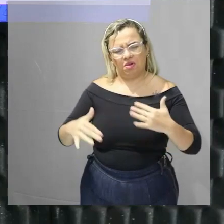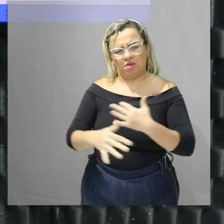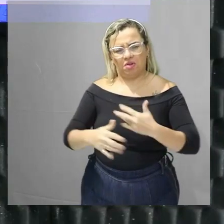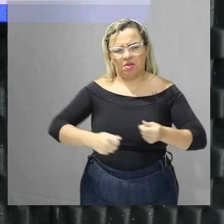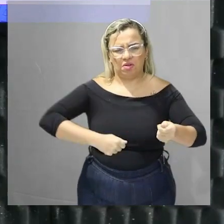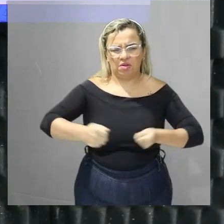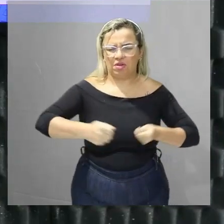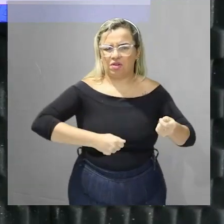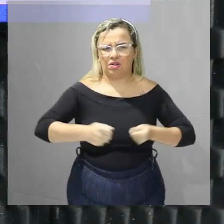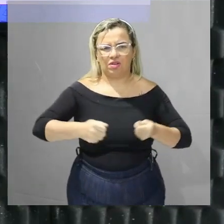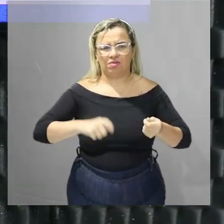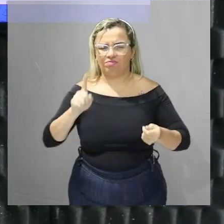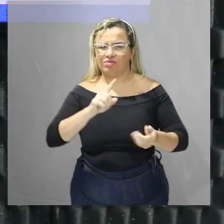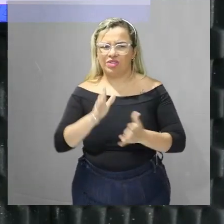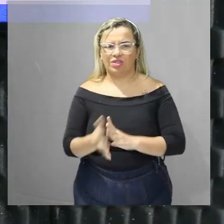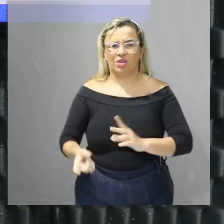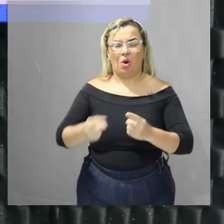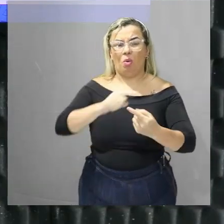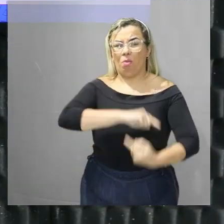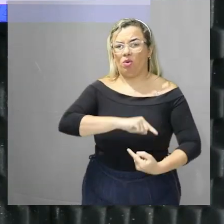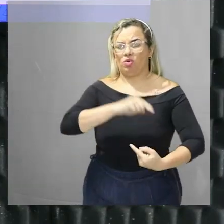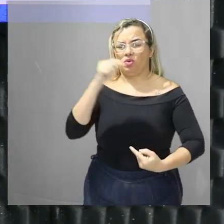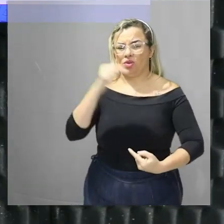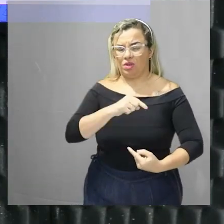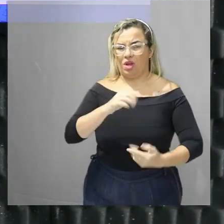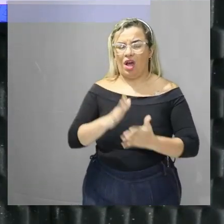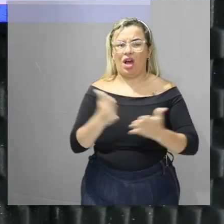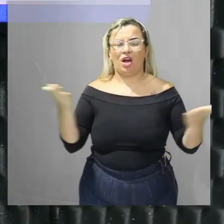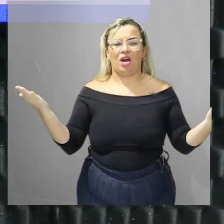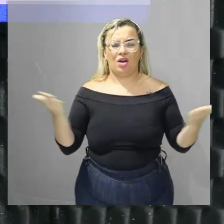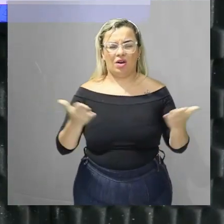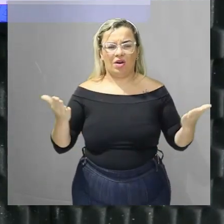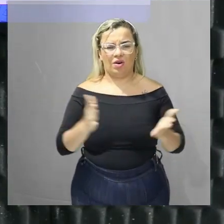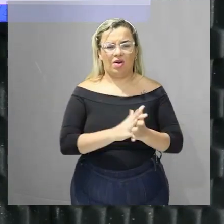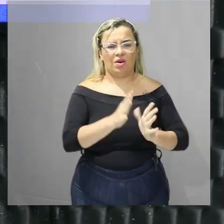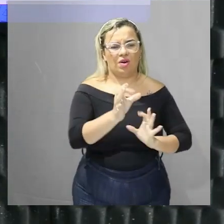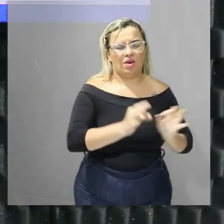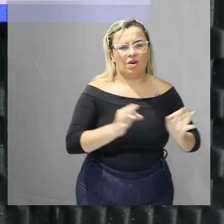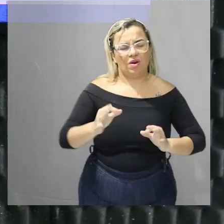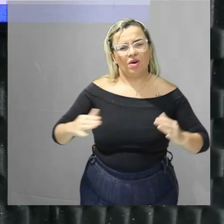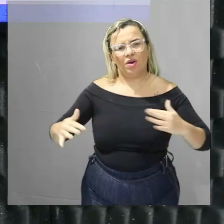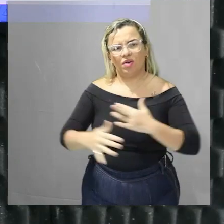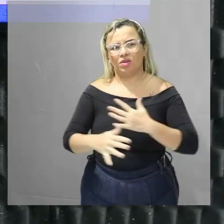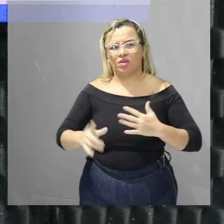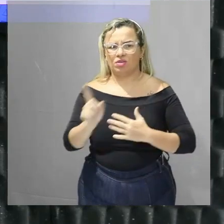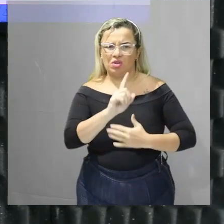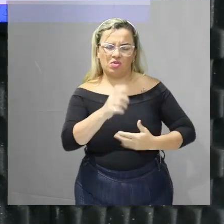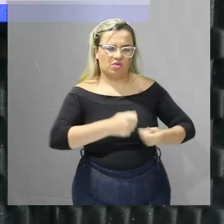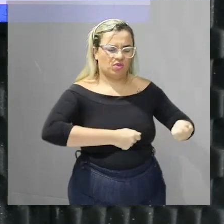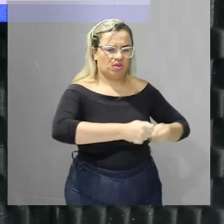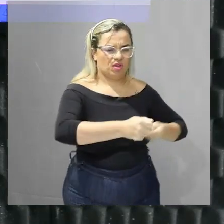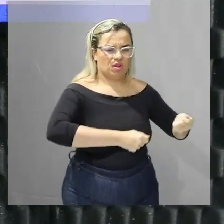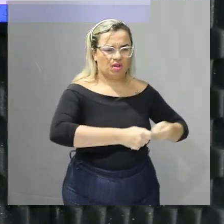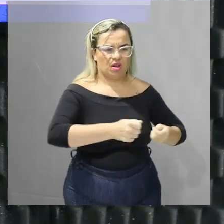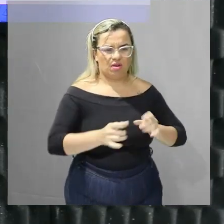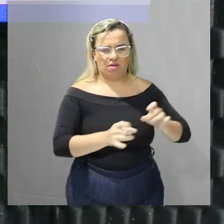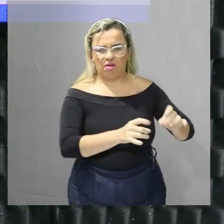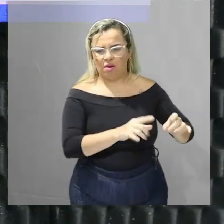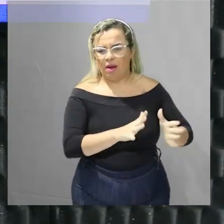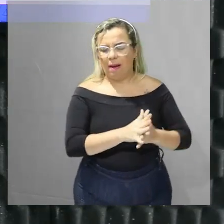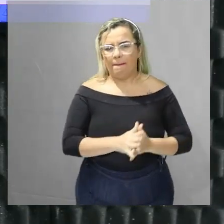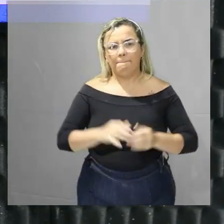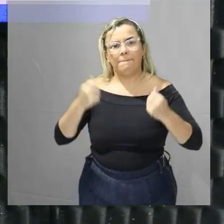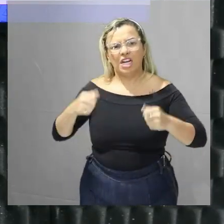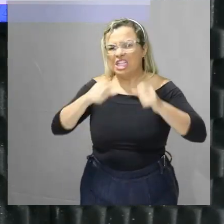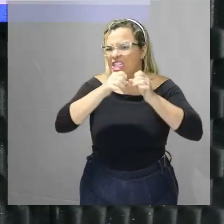Pelo contrário, o texto até diz, na realidade, que agora o planejamento urbano não deve ser mais controlado, ele deve ser solto, né? Justamente para